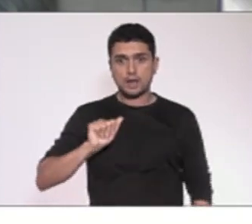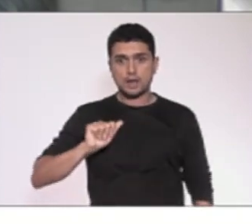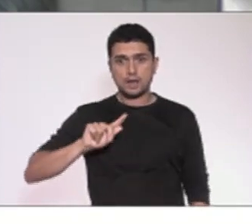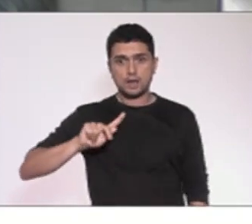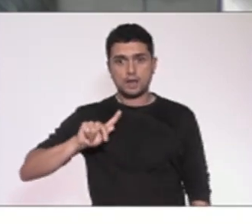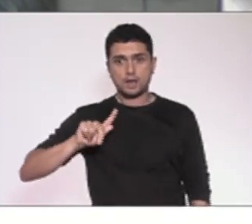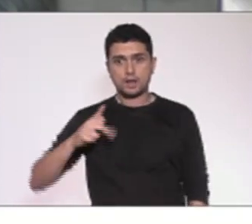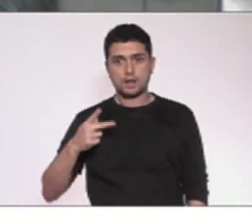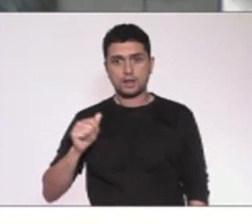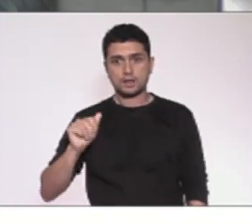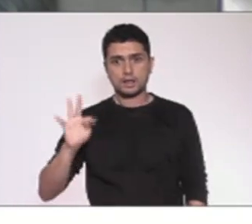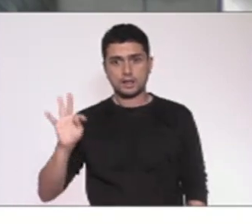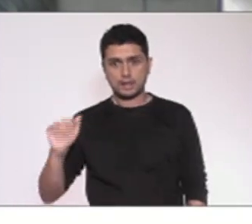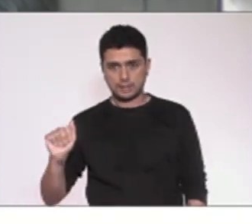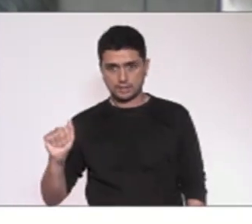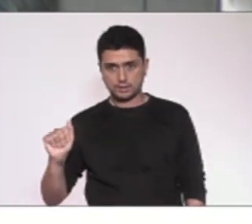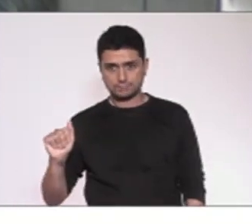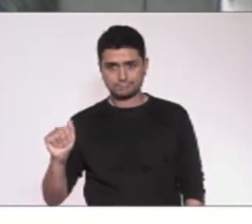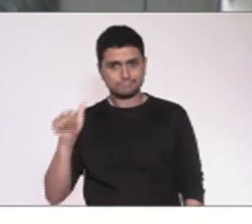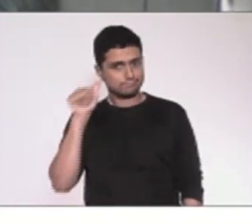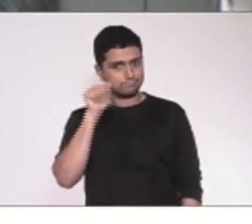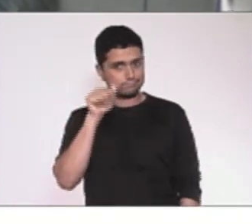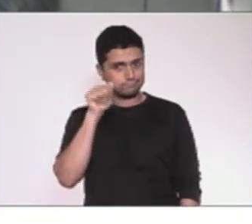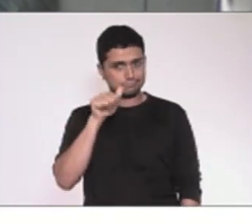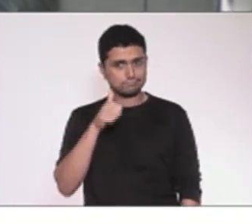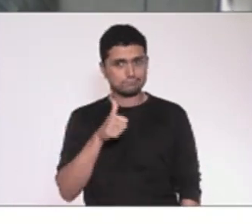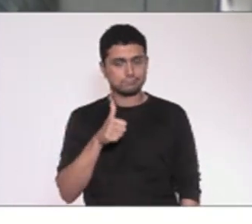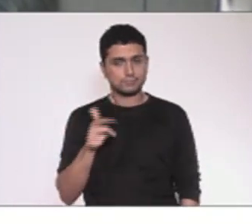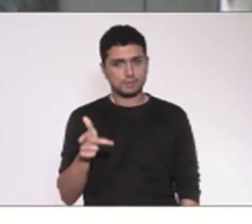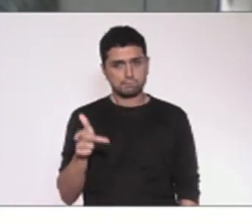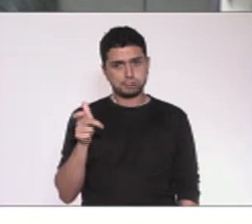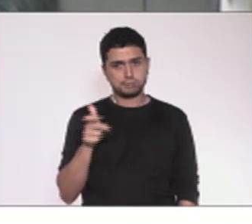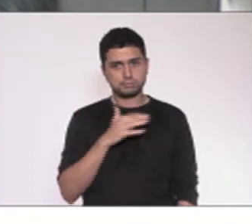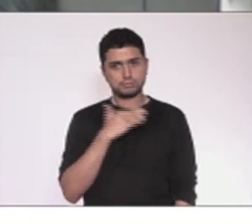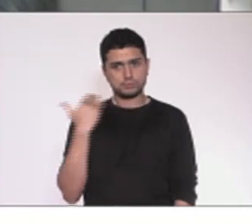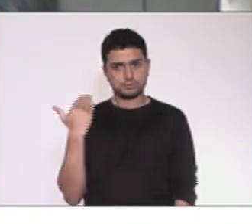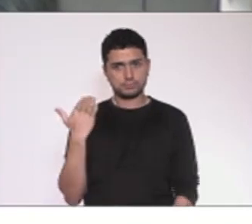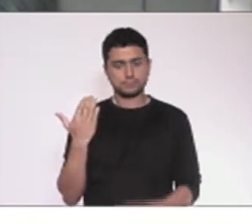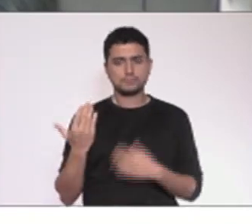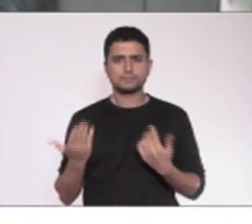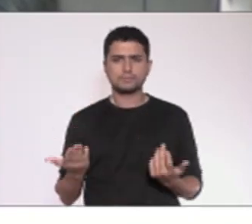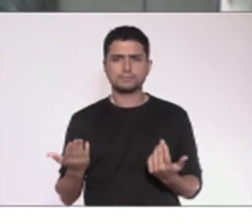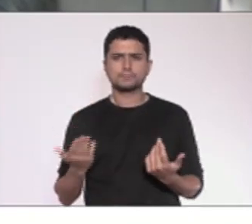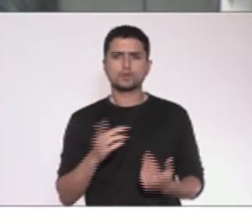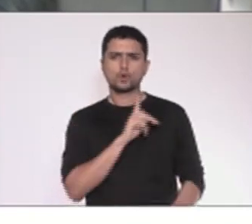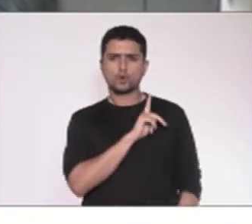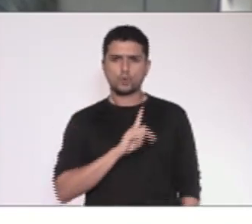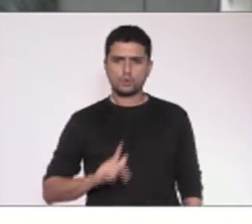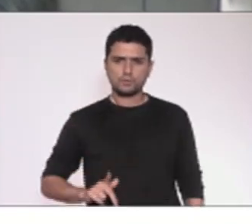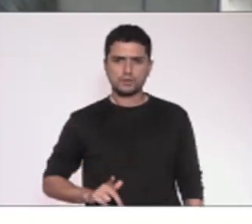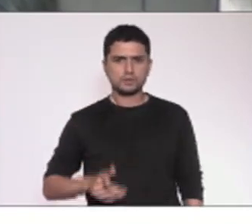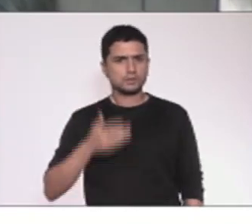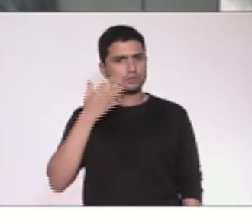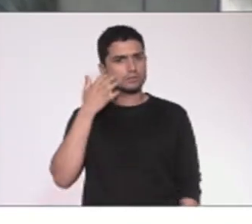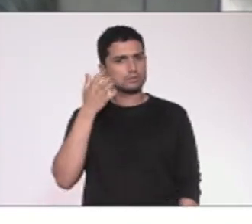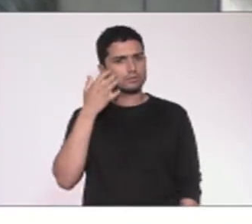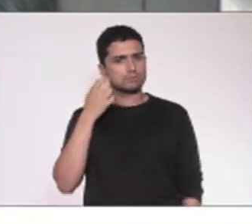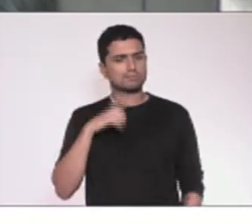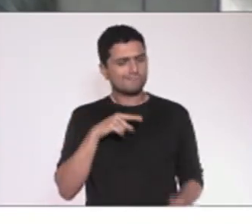Uma exploração, como bem disse o nosso governador, absolutamente